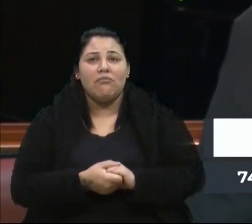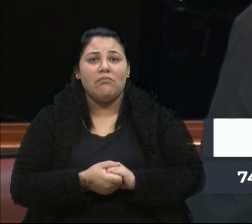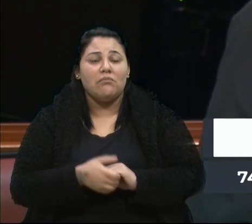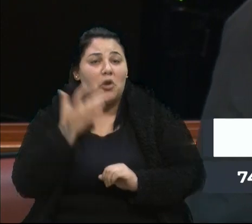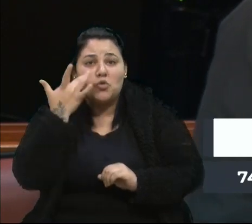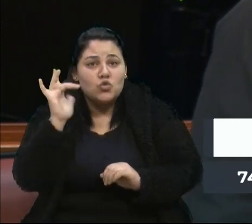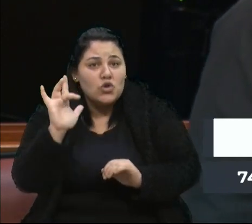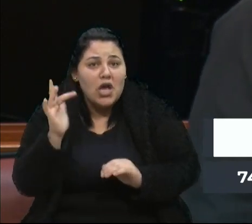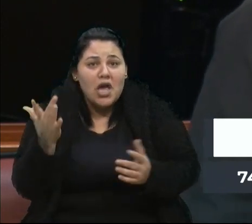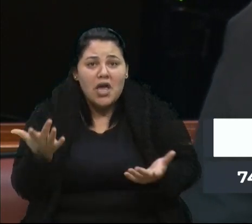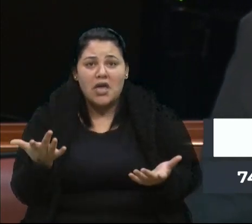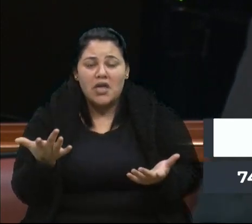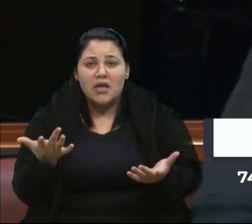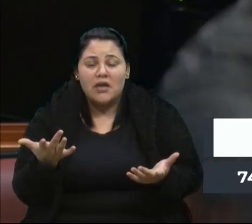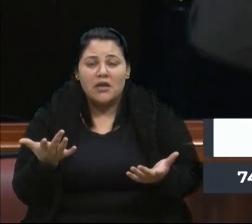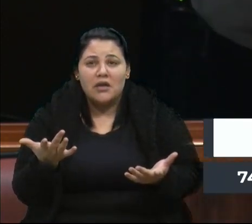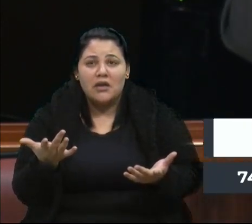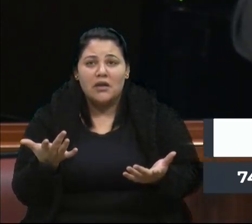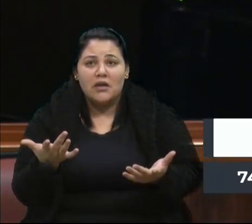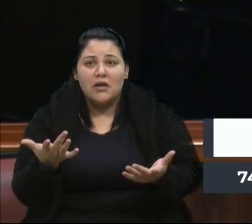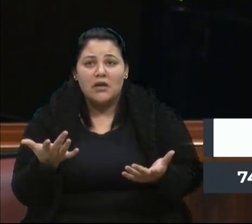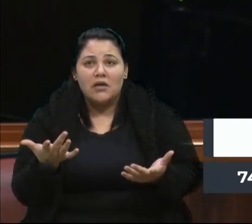função na casa.